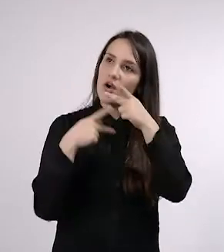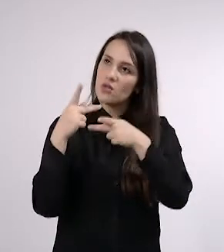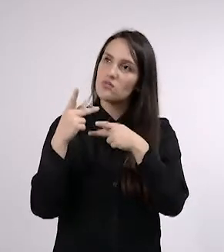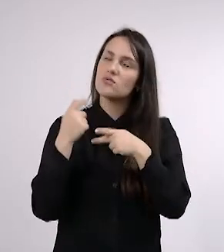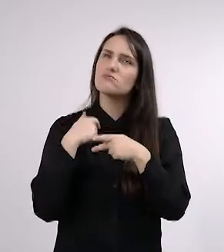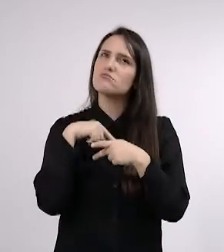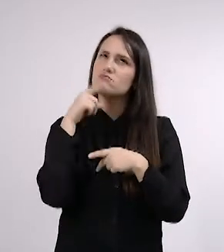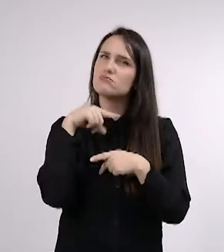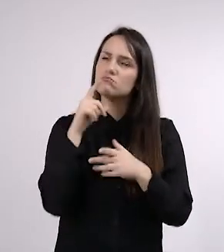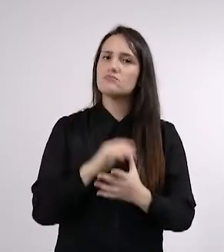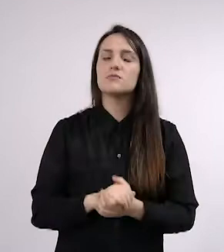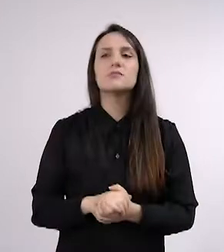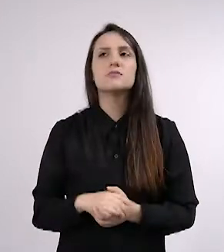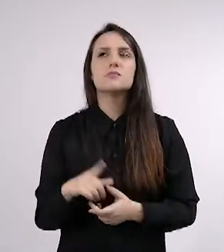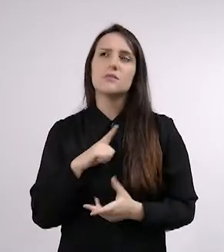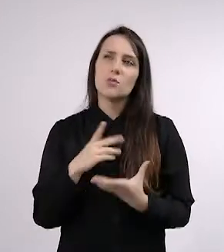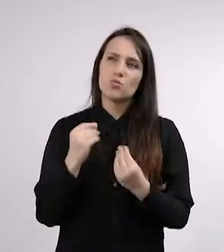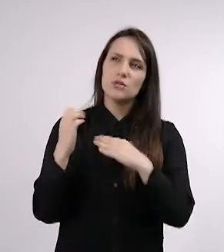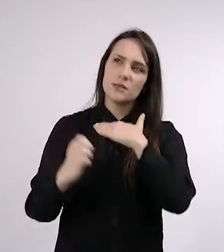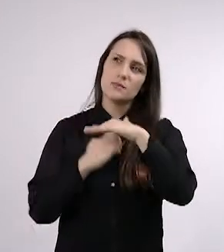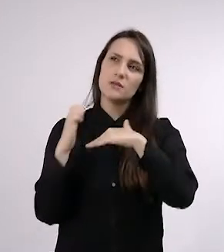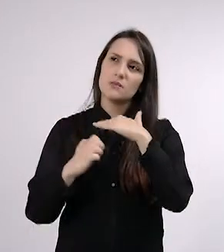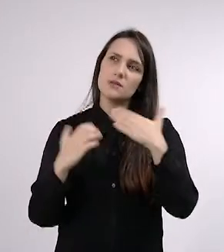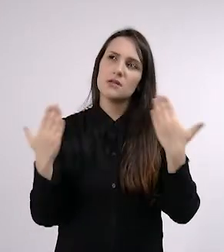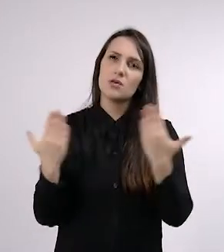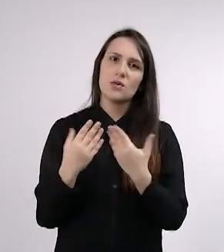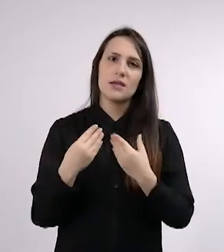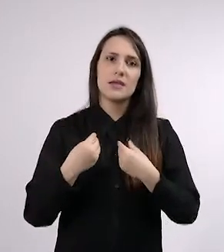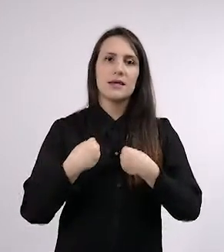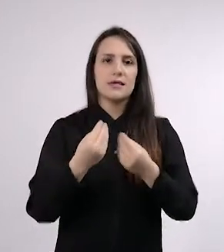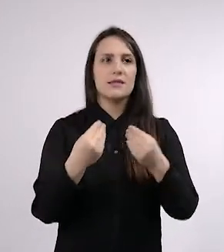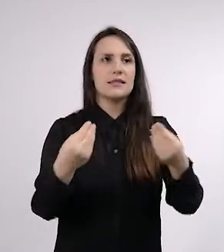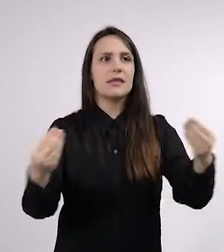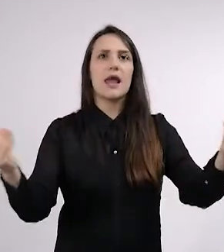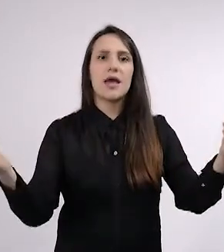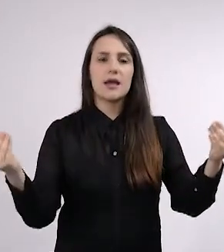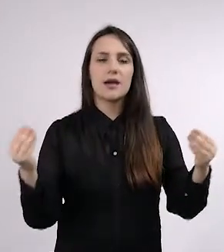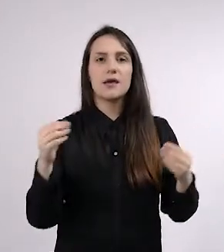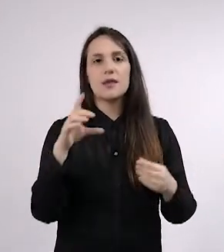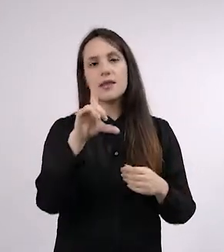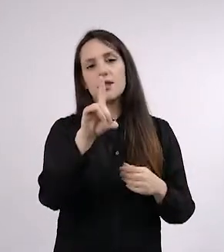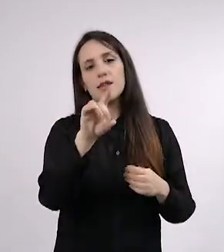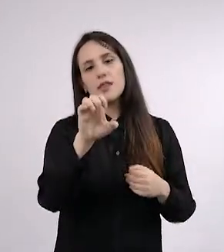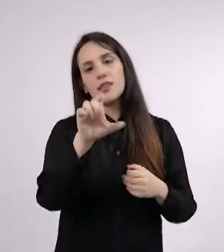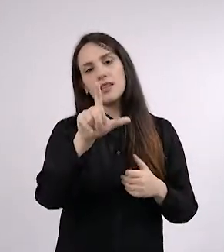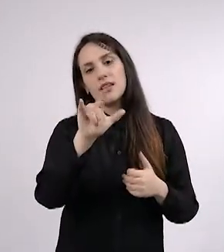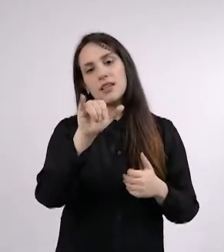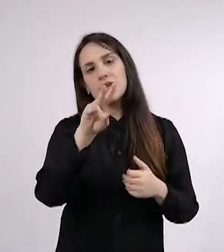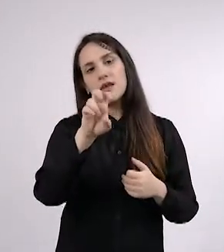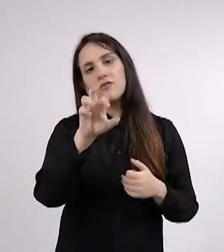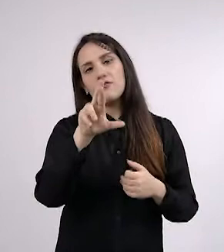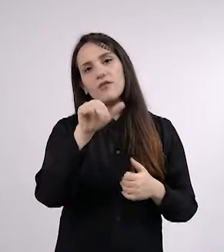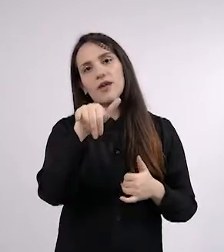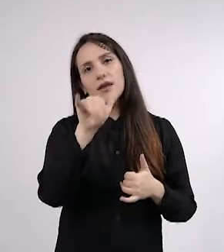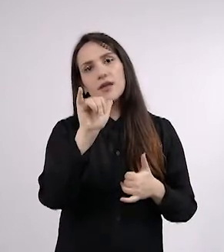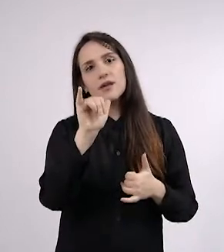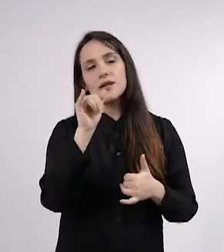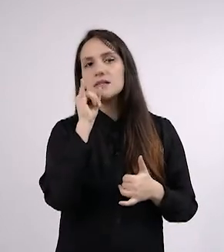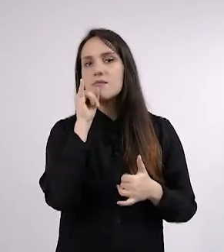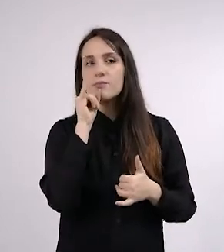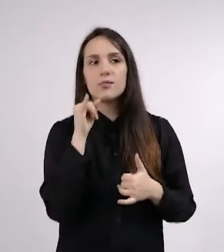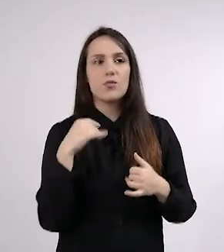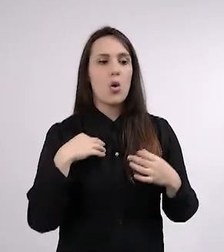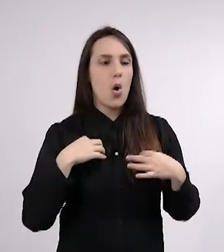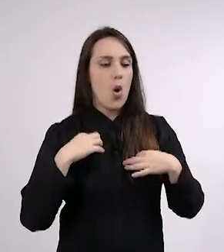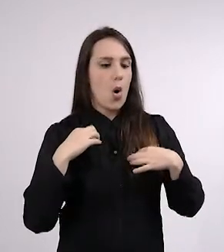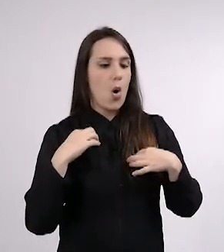deputado, porque muitas empresas agora estão no delivery, né? Não é só restaurante, como também algumas lojas estão mandando